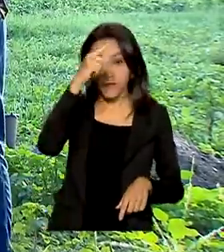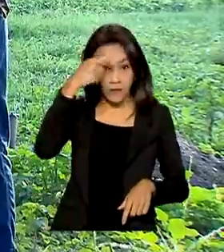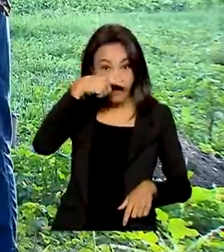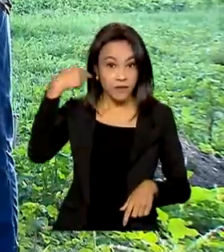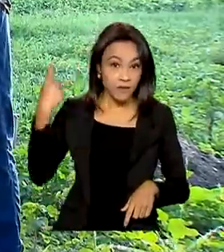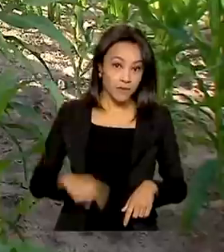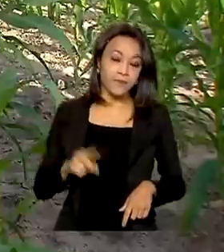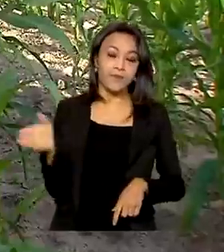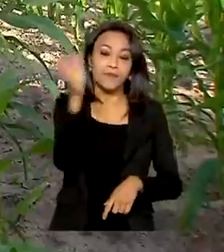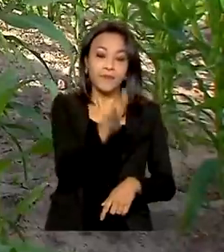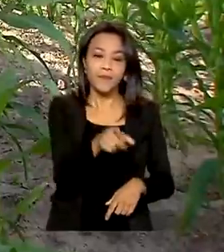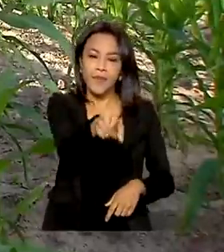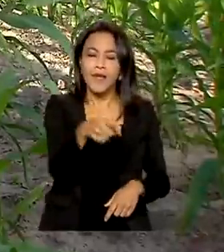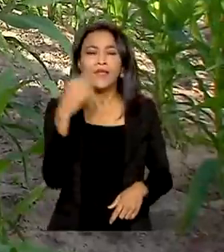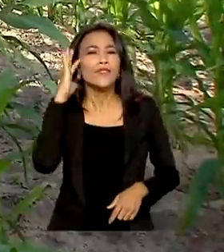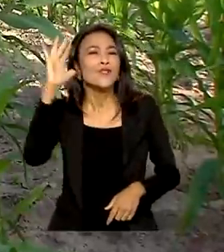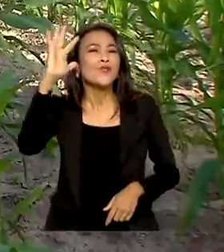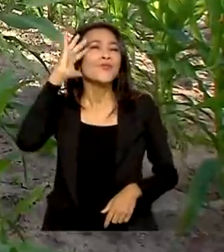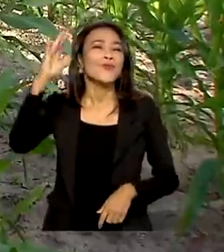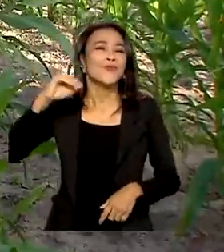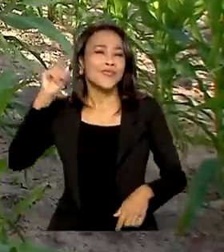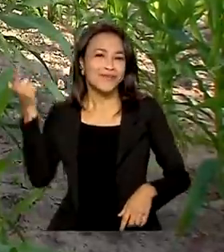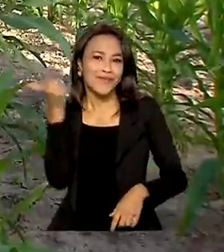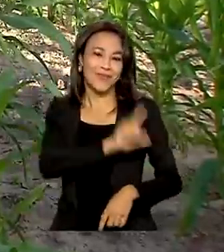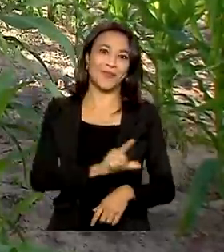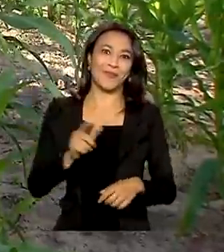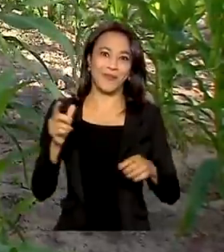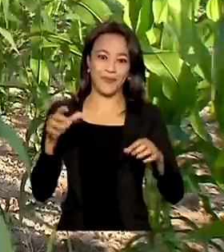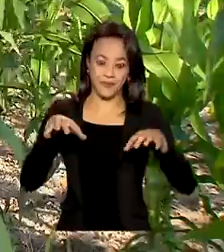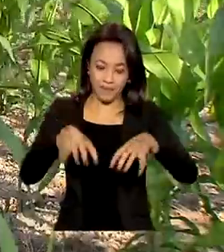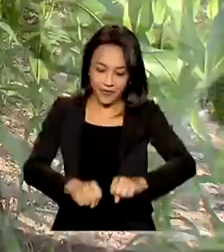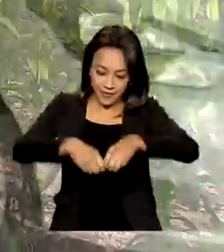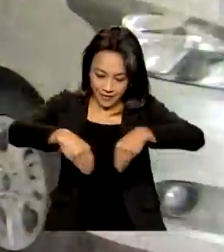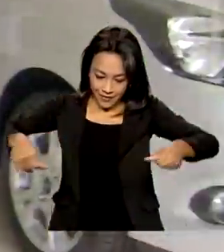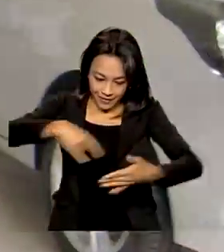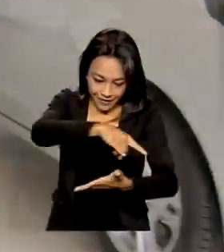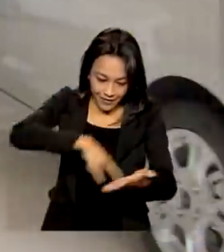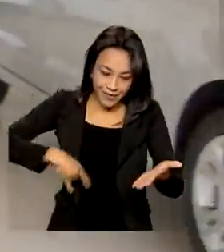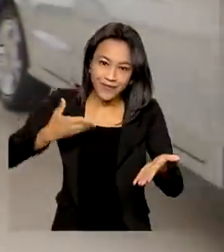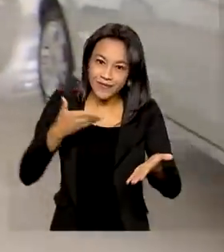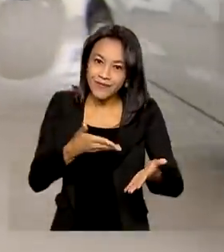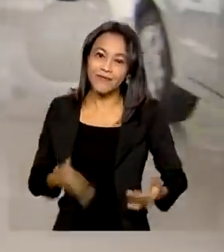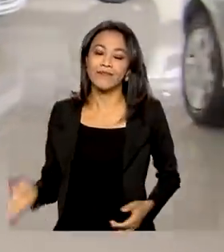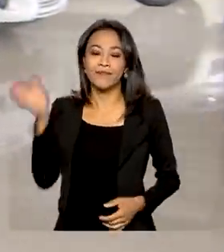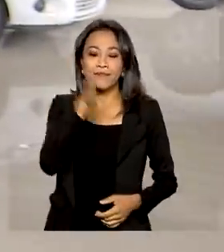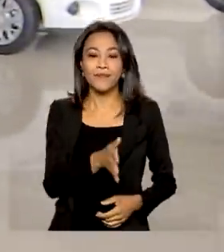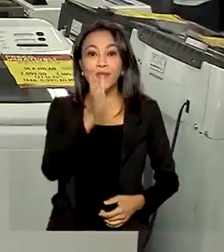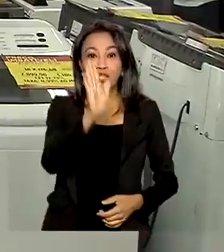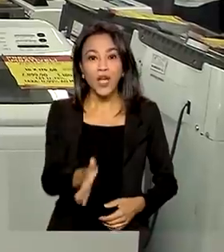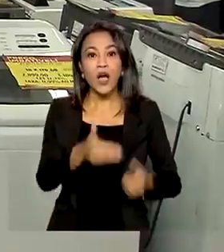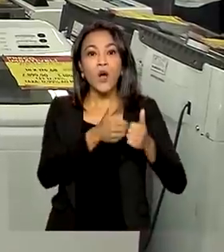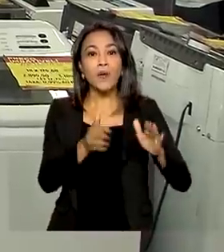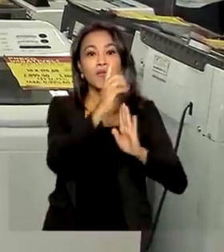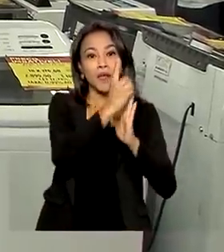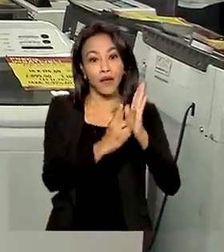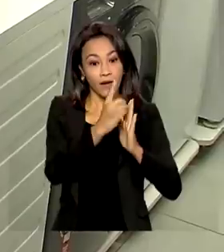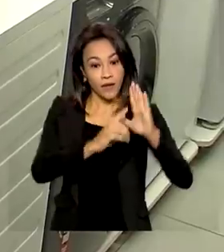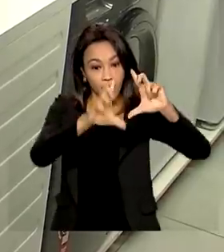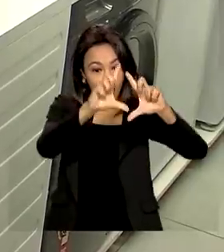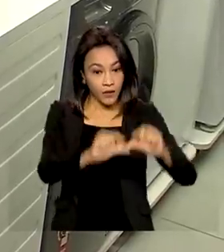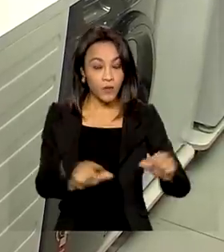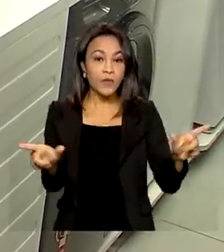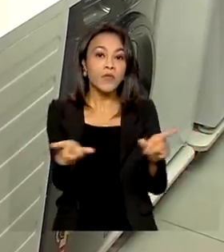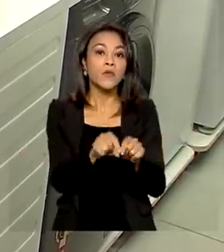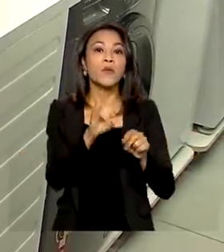agricultores realizam um sonho antigo de ter a escritura da própria terra. E já está em vigor o decreto que reduz alíquotas do